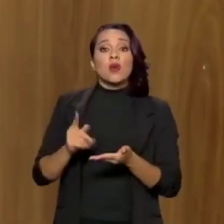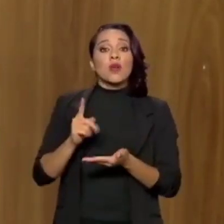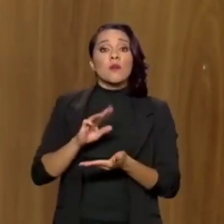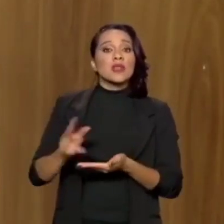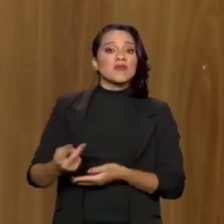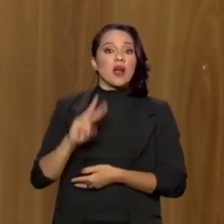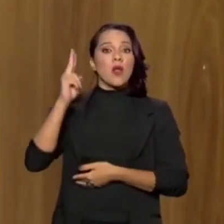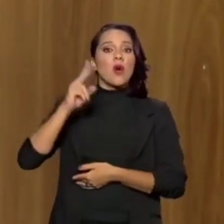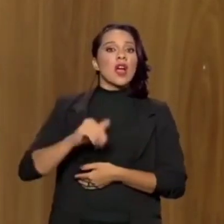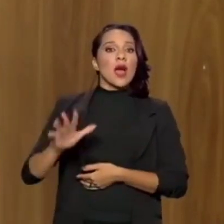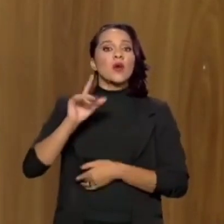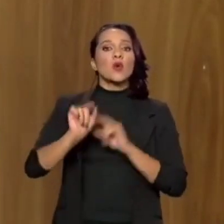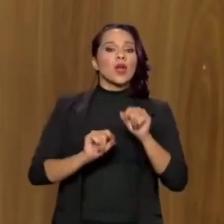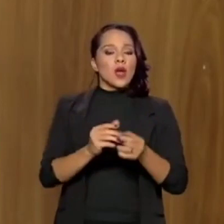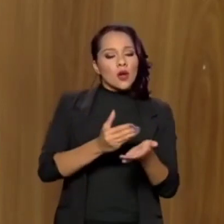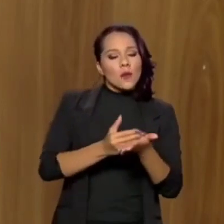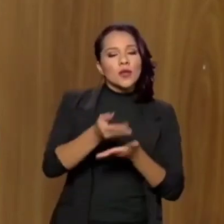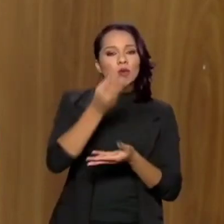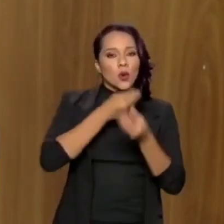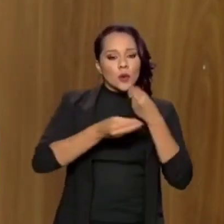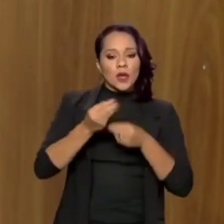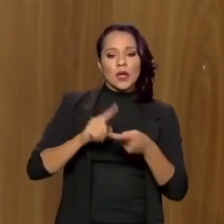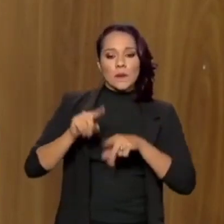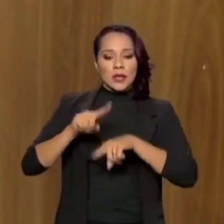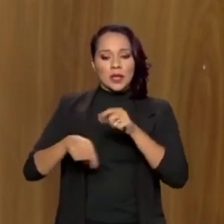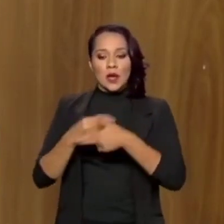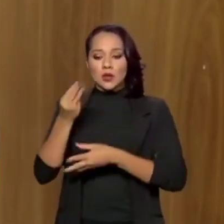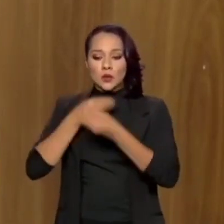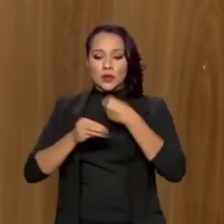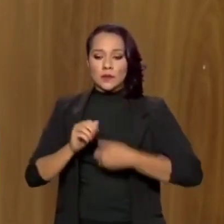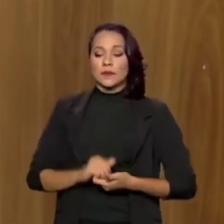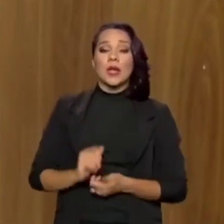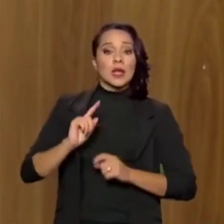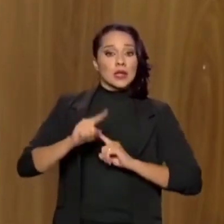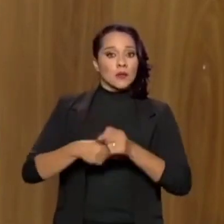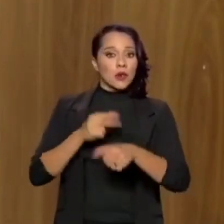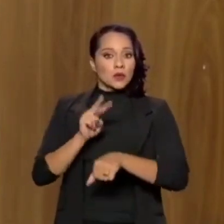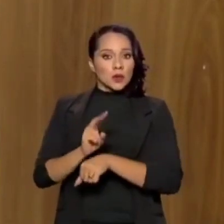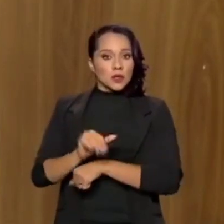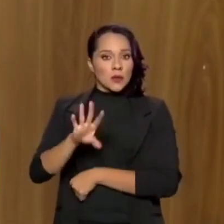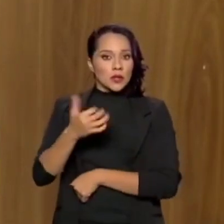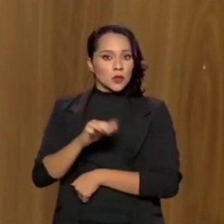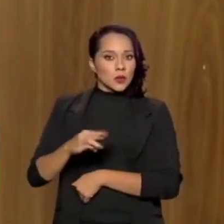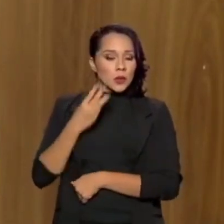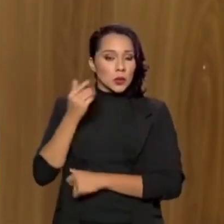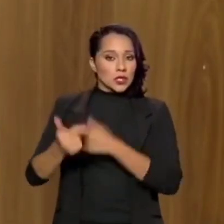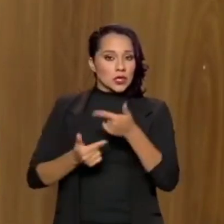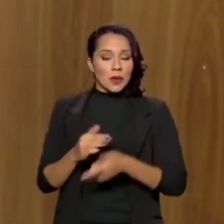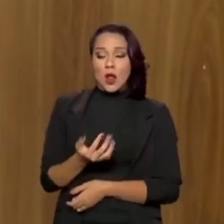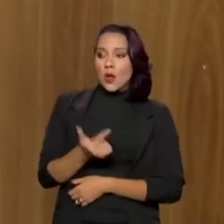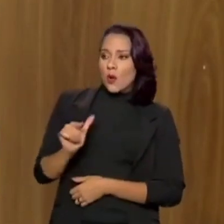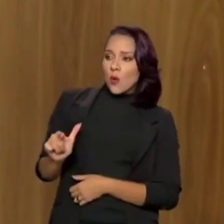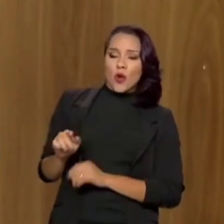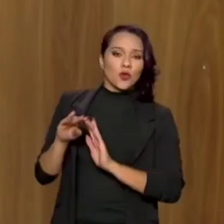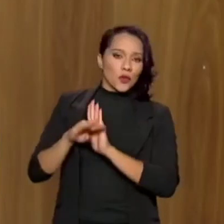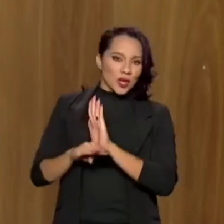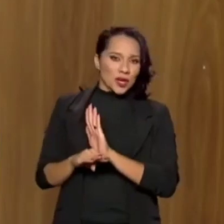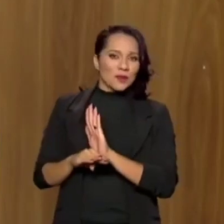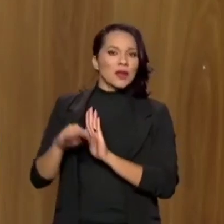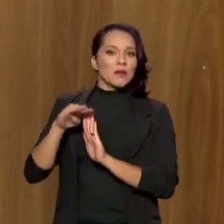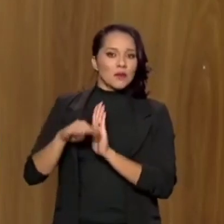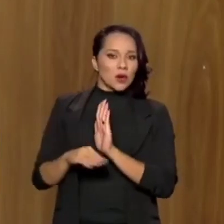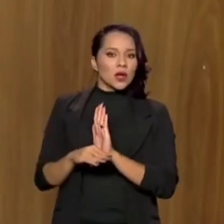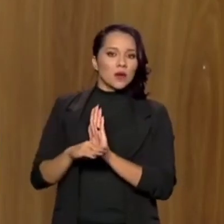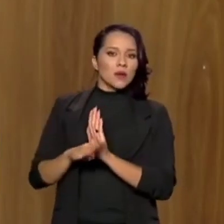construção, logo no início da crise. Logo depois, nós preservamos mais 11 milhões de empregos com outro programa. Foi o programa